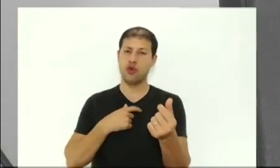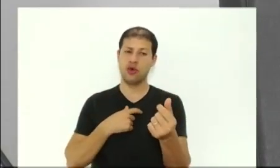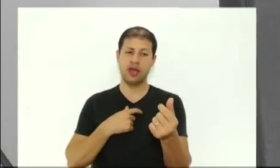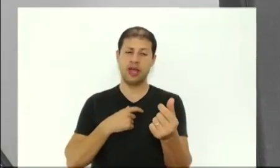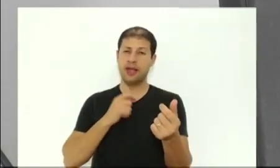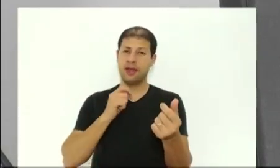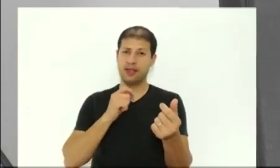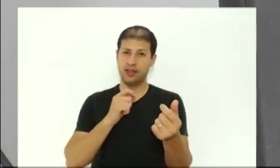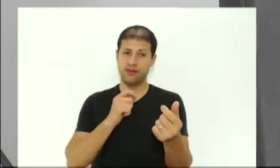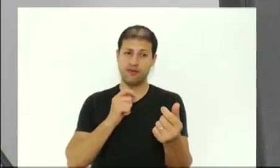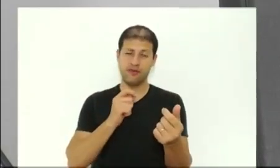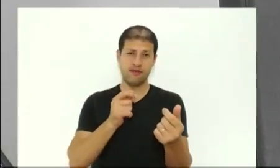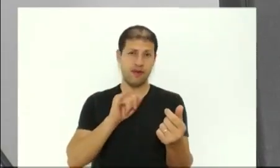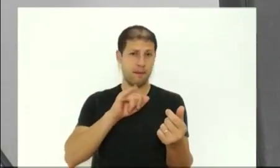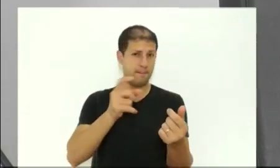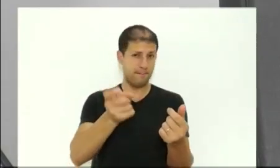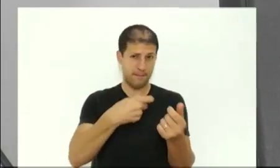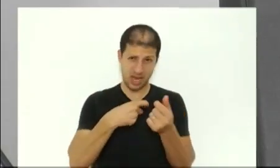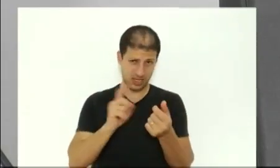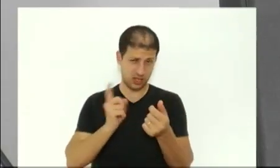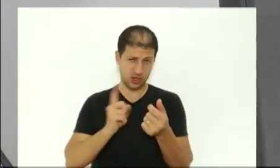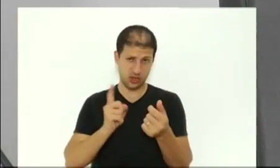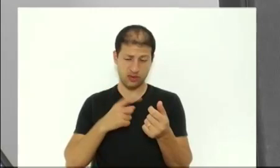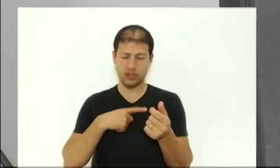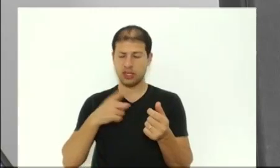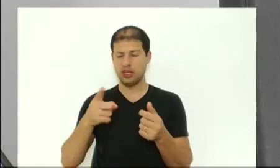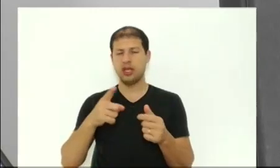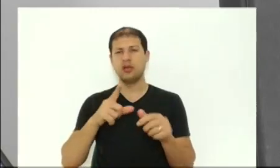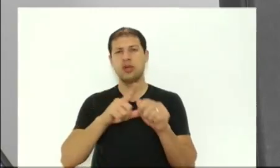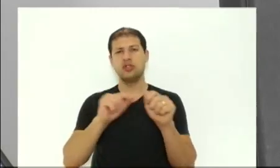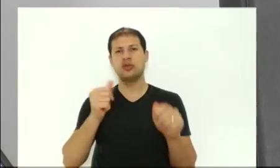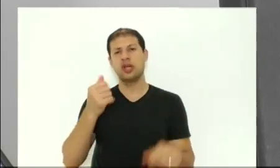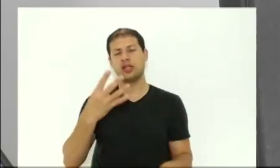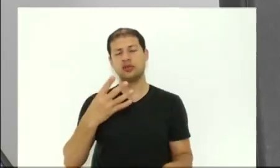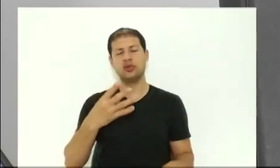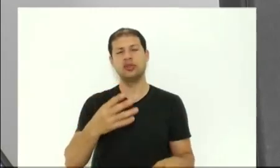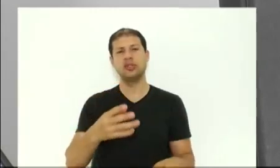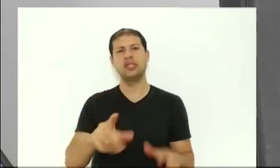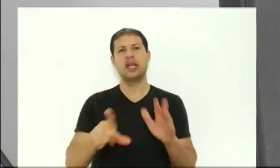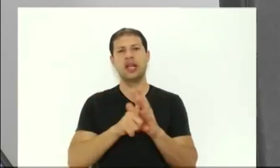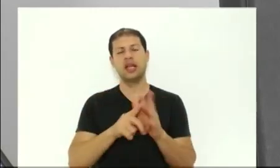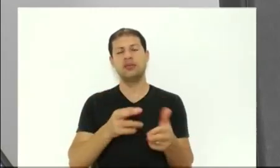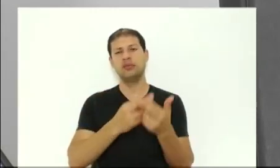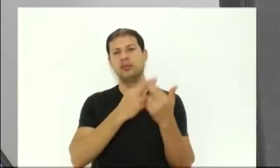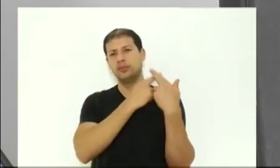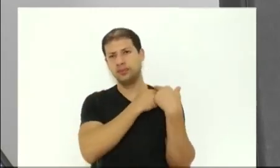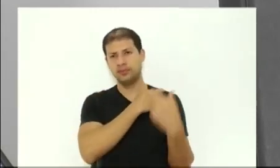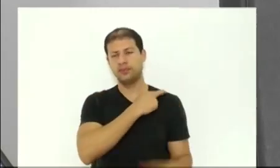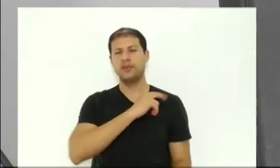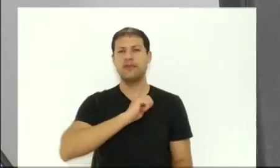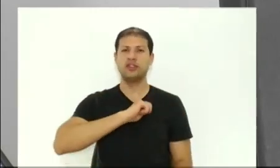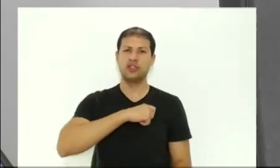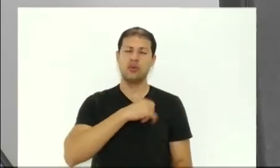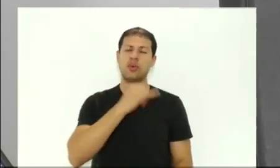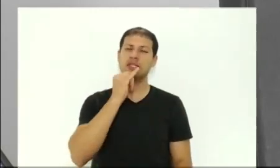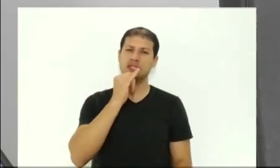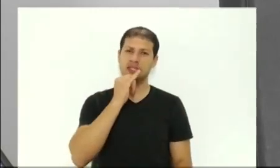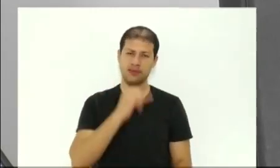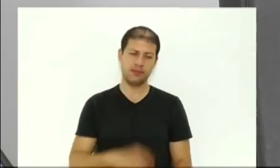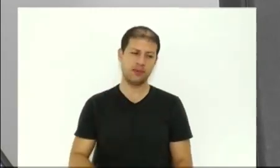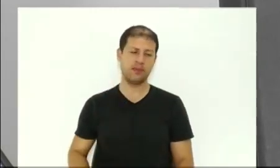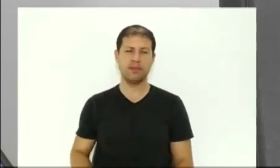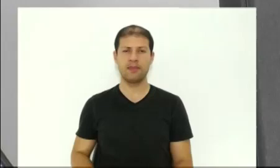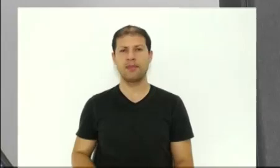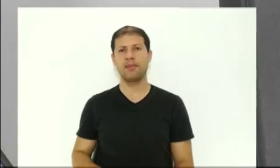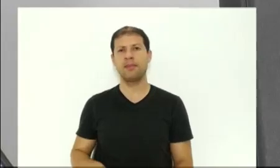receita, artigo 14 da Lei de Responsabilidade Fiscal. Exemplo, projetamos da